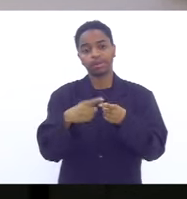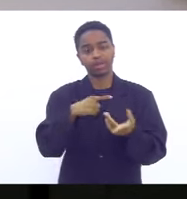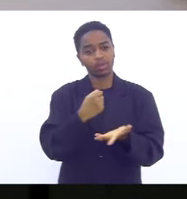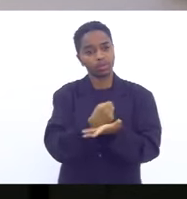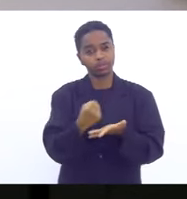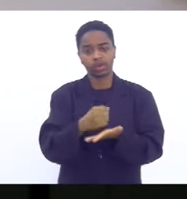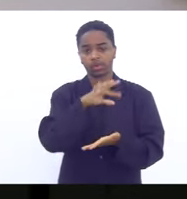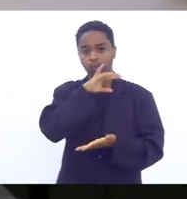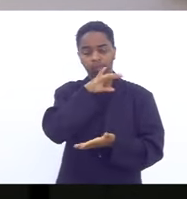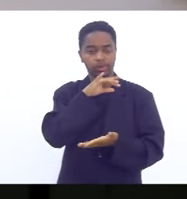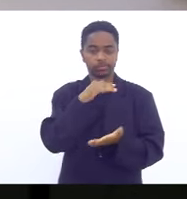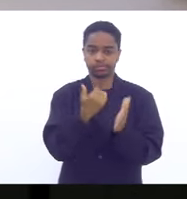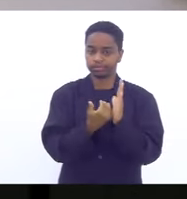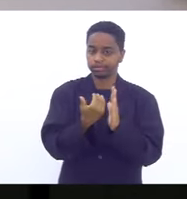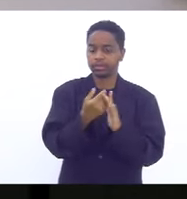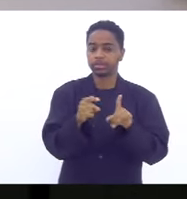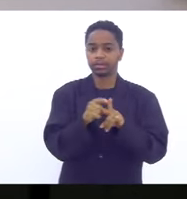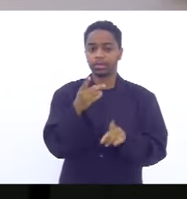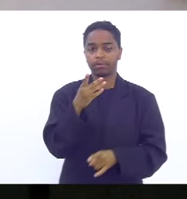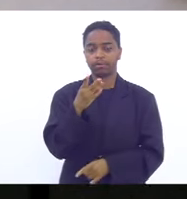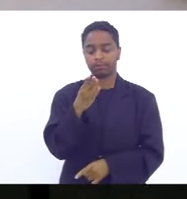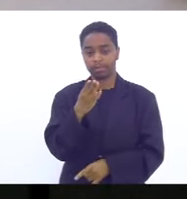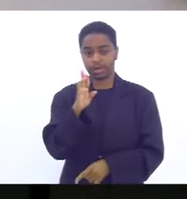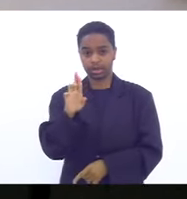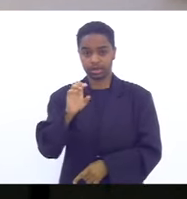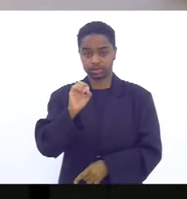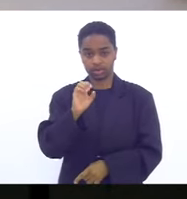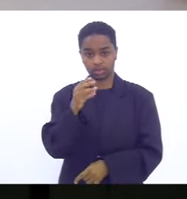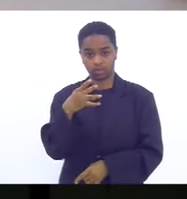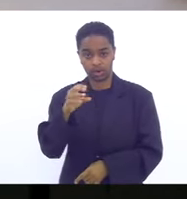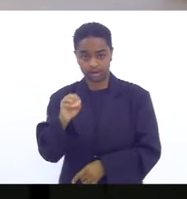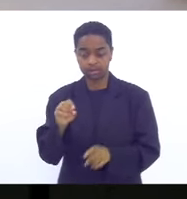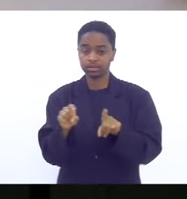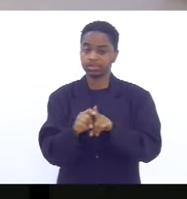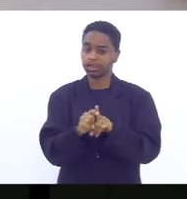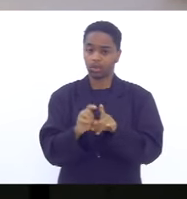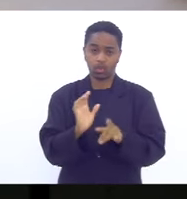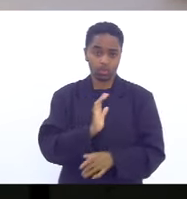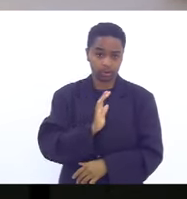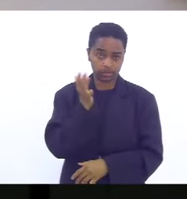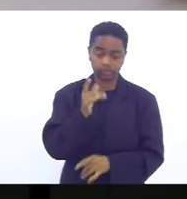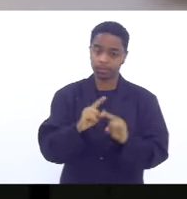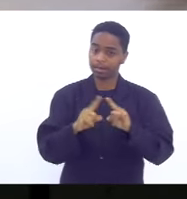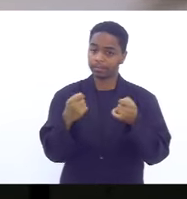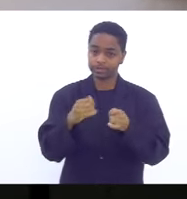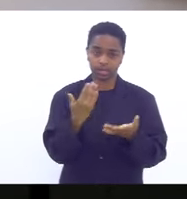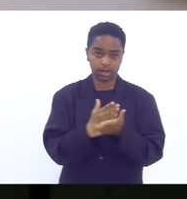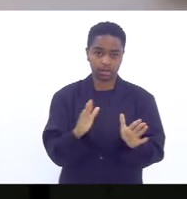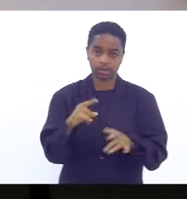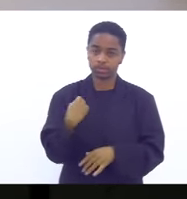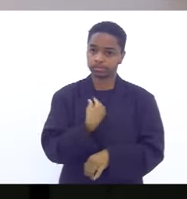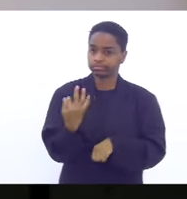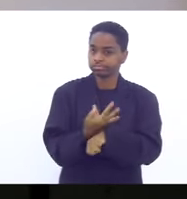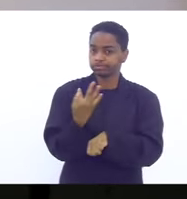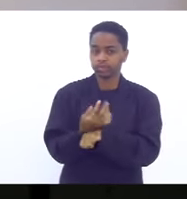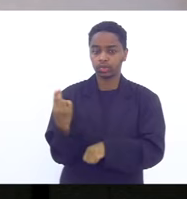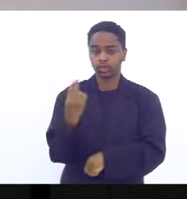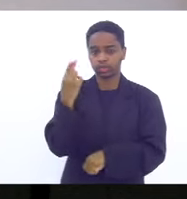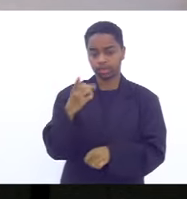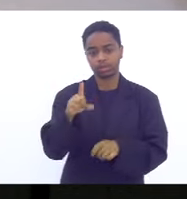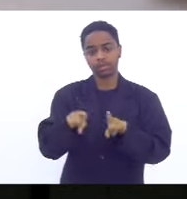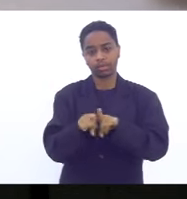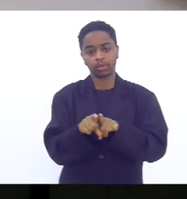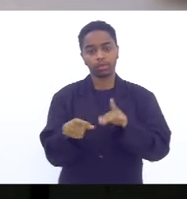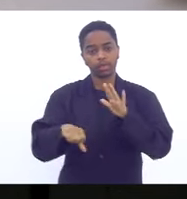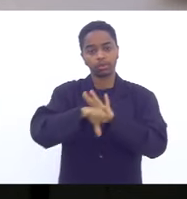vive lá na Serra, na BR-040, a concessionária Concer, é uma tragédia, mas a gente tem que dar um fim nisso. Ninguém aguenta mais e é um crime com a